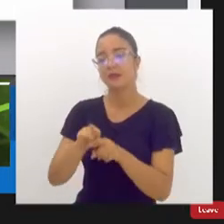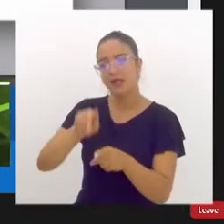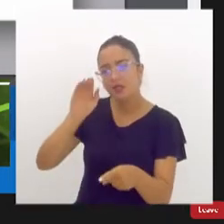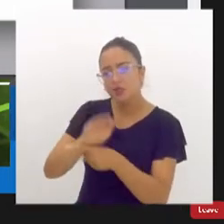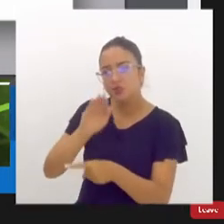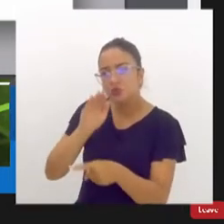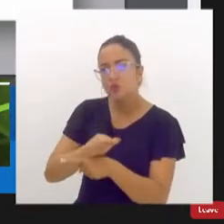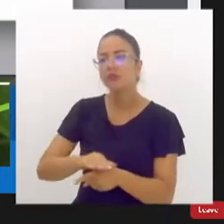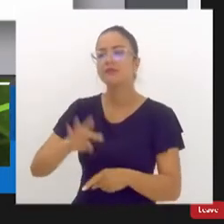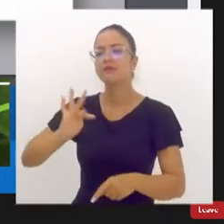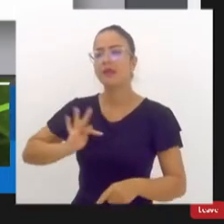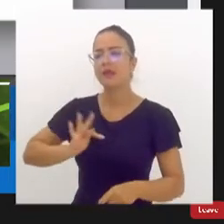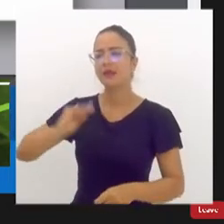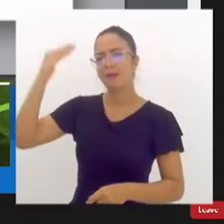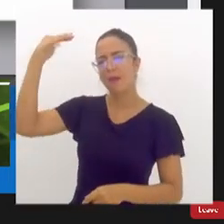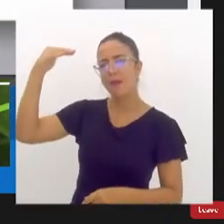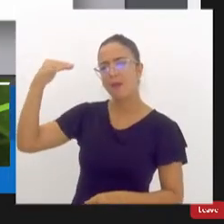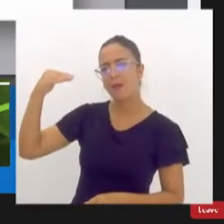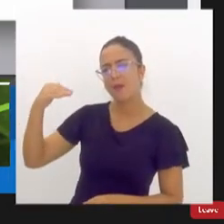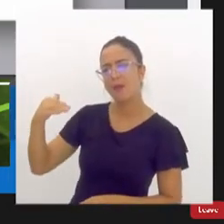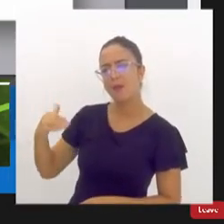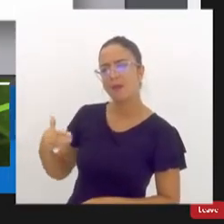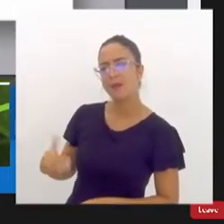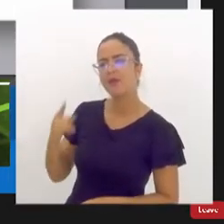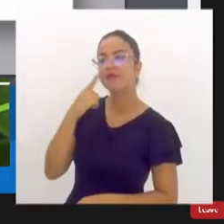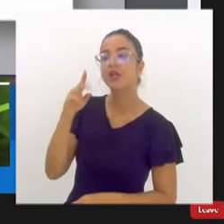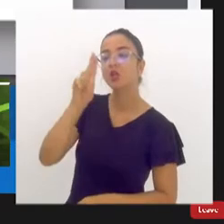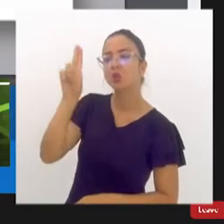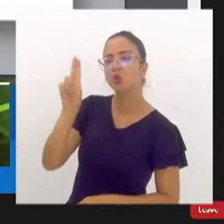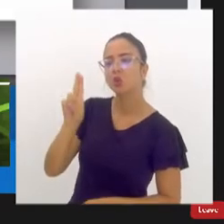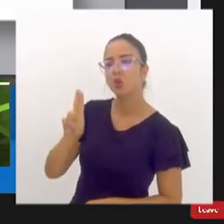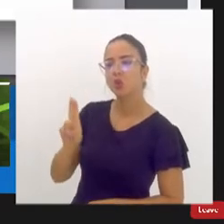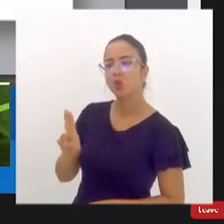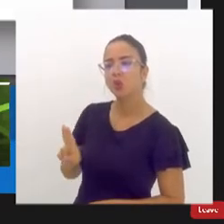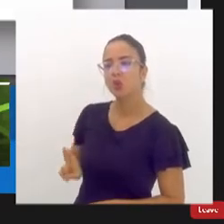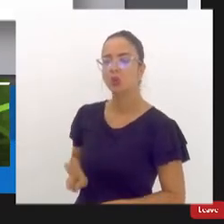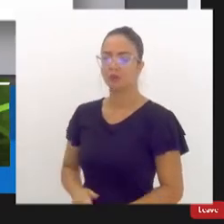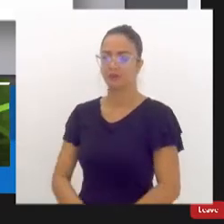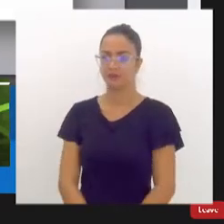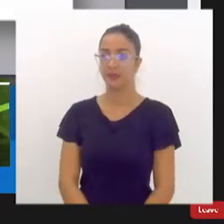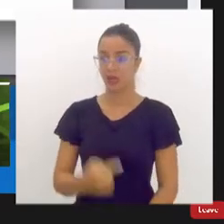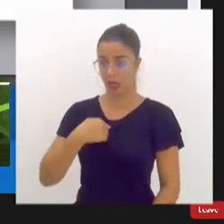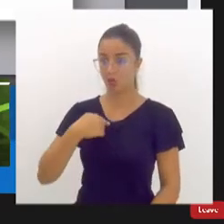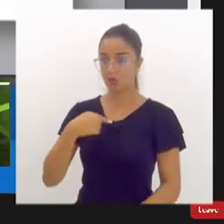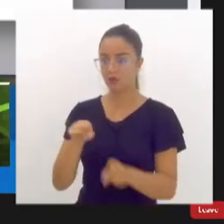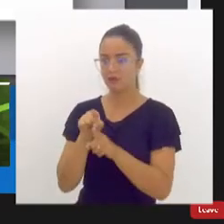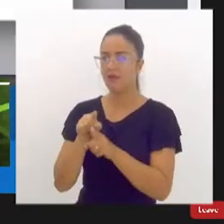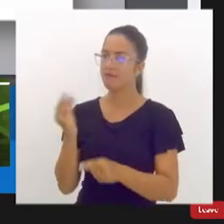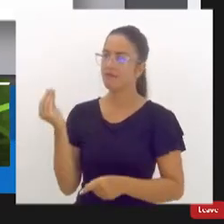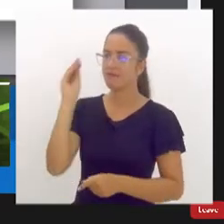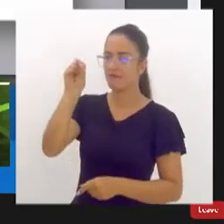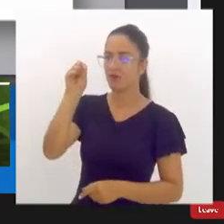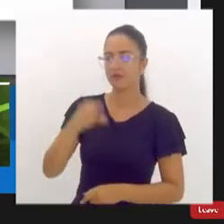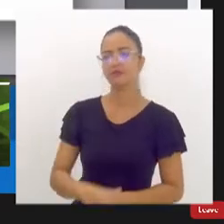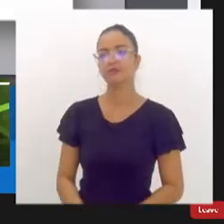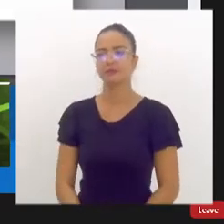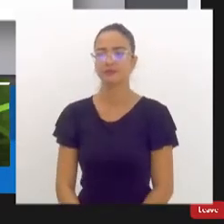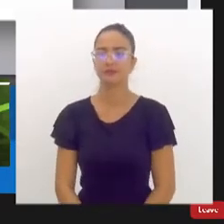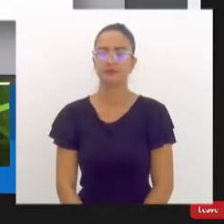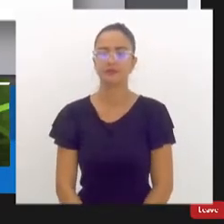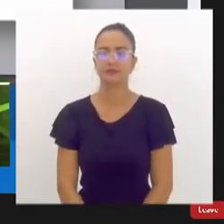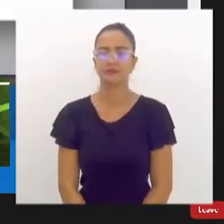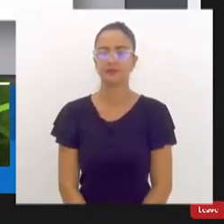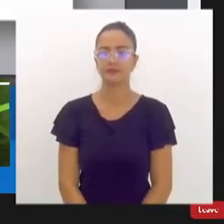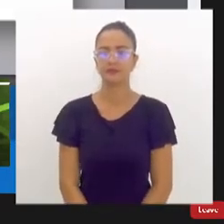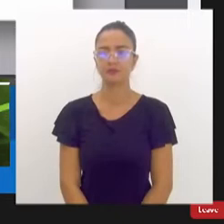as professoras Ana Carolina Rosendo, Andréia Peixoto Amâncio, Carla Bertânia Conceição, Daniela de Santos Rari,